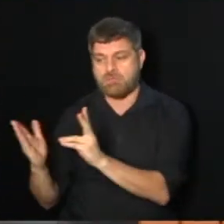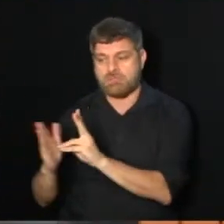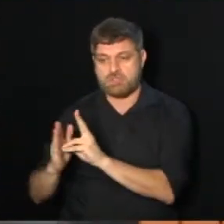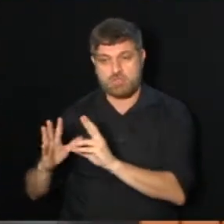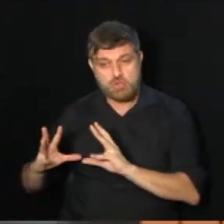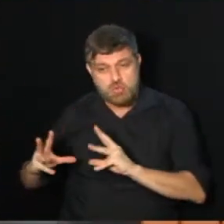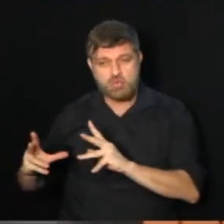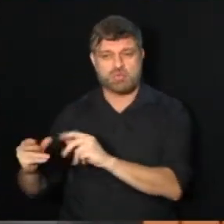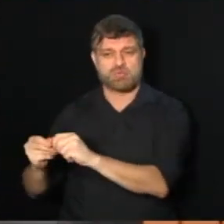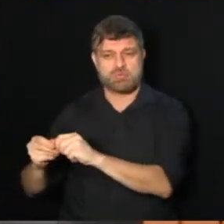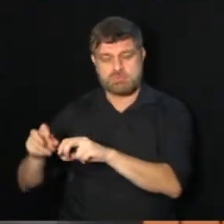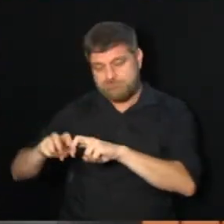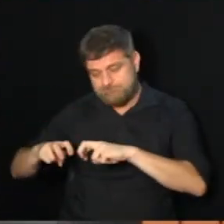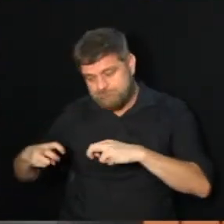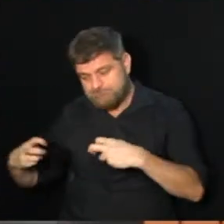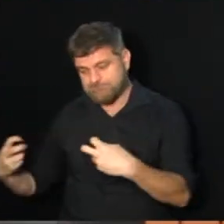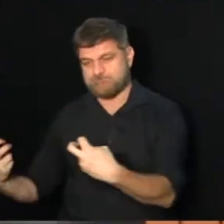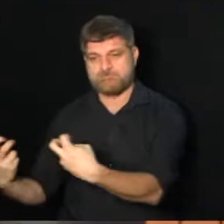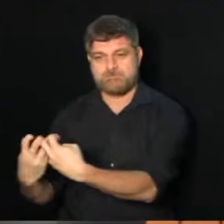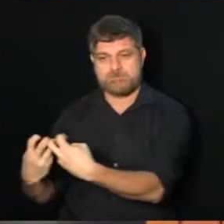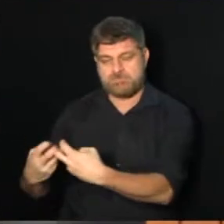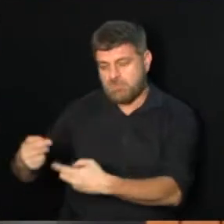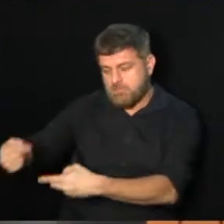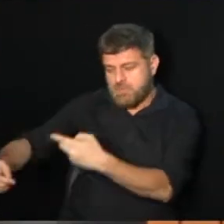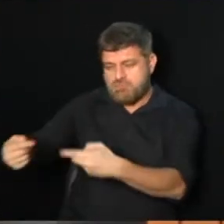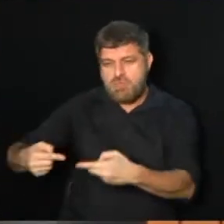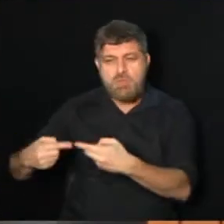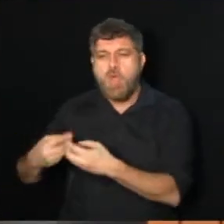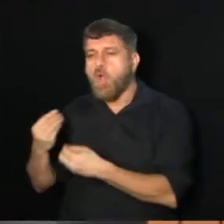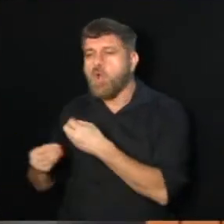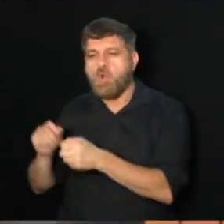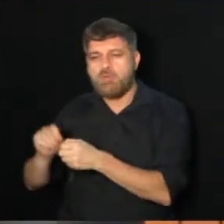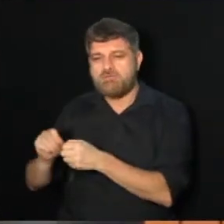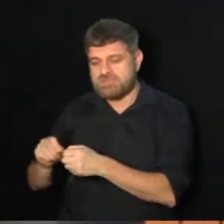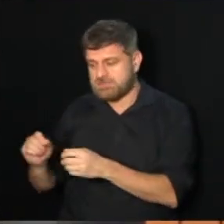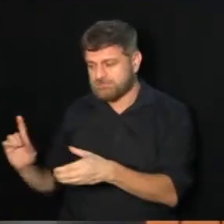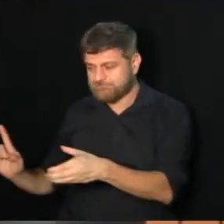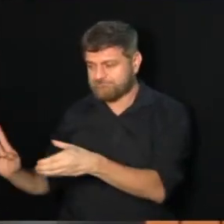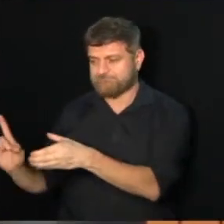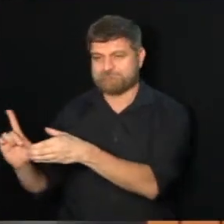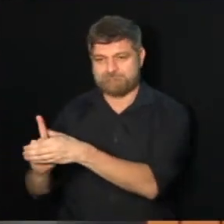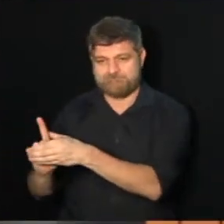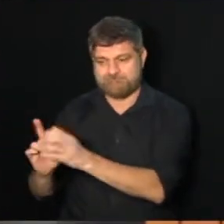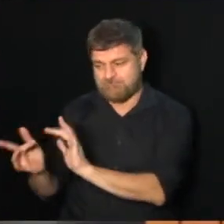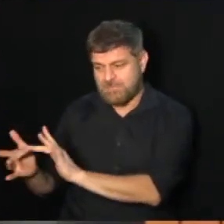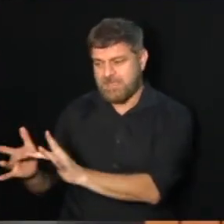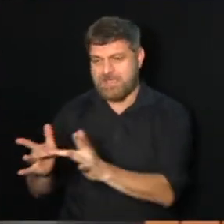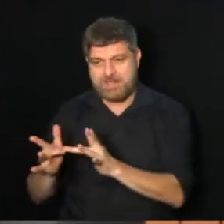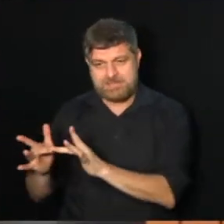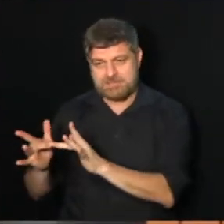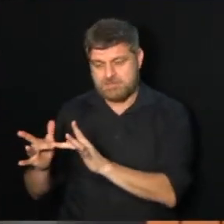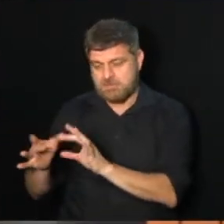a comunidade senta em círculo e vai buscar restaurar, restabelecer aquela relação,